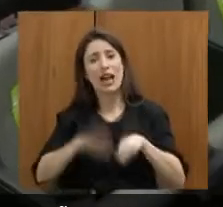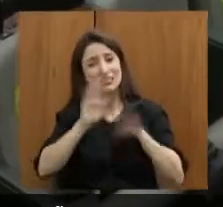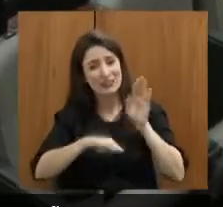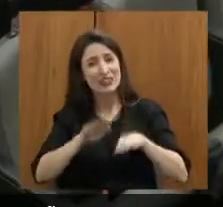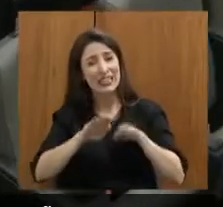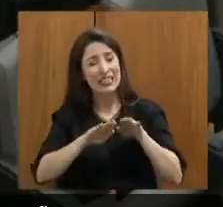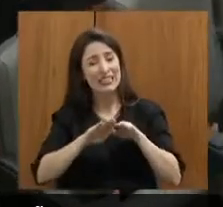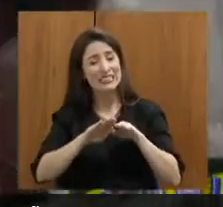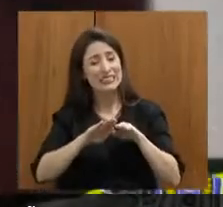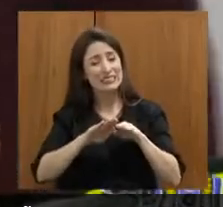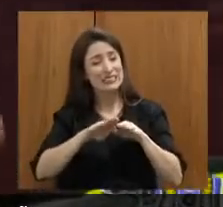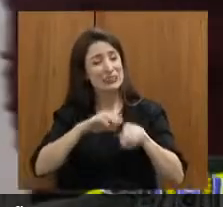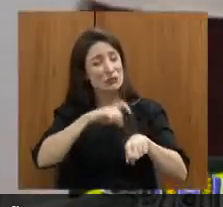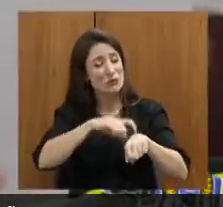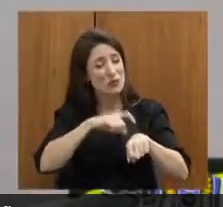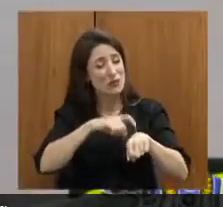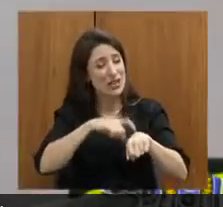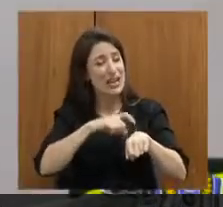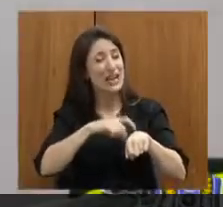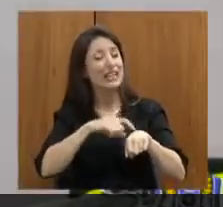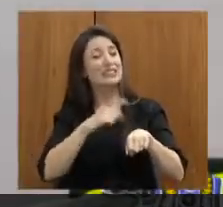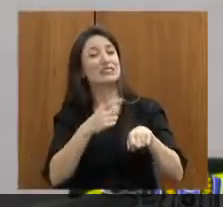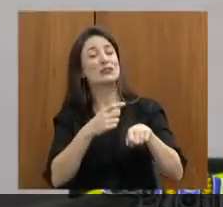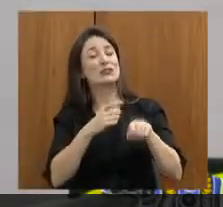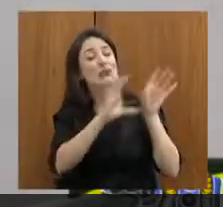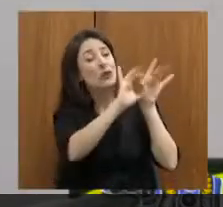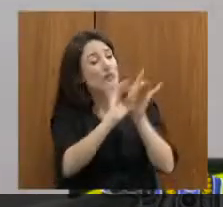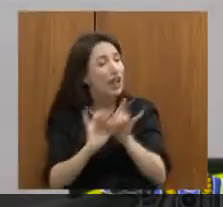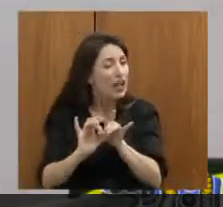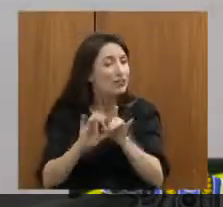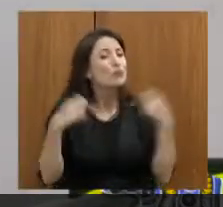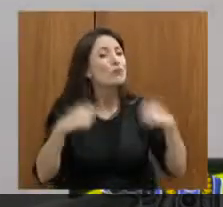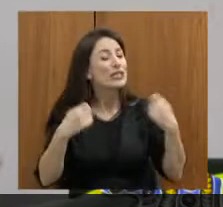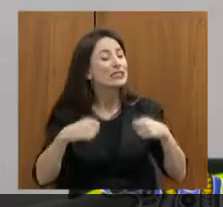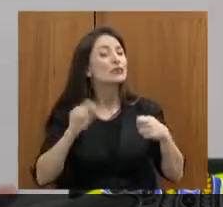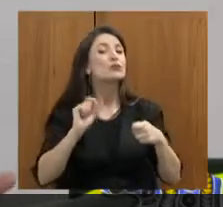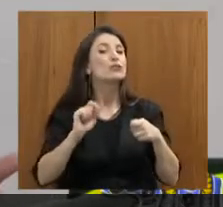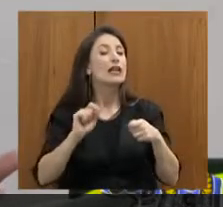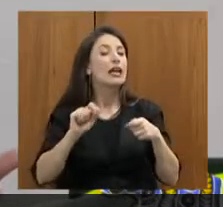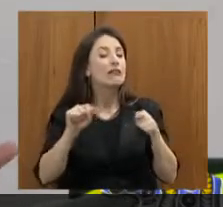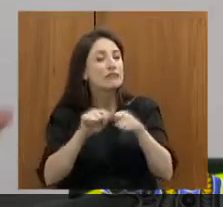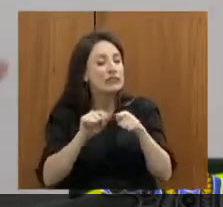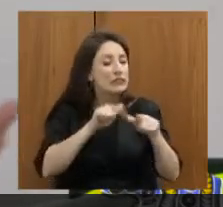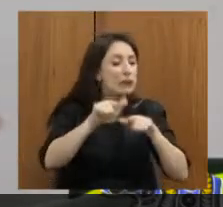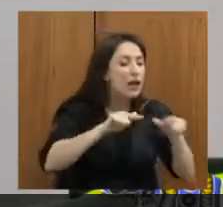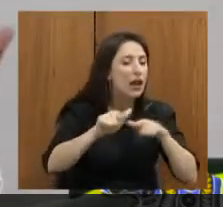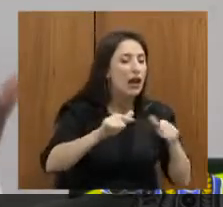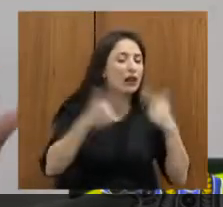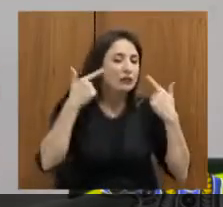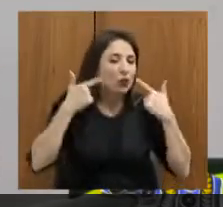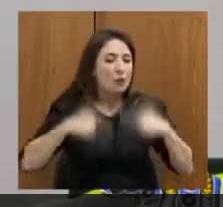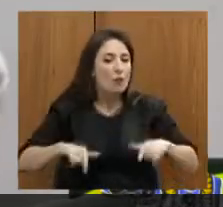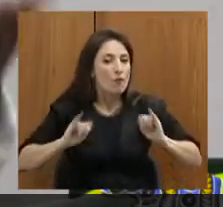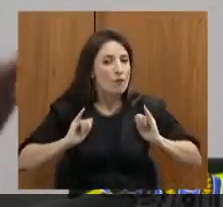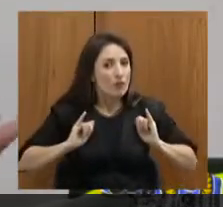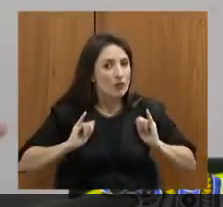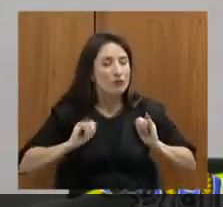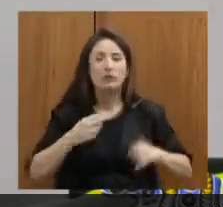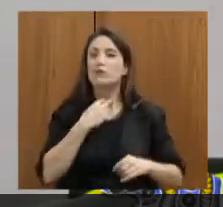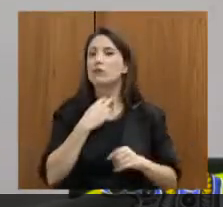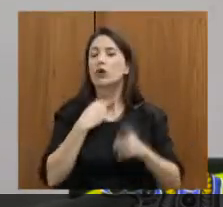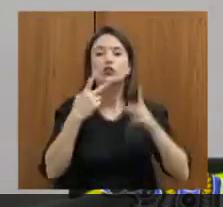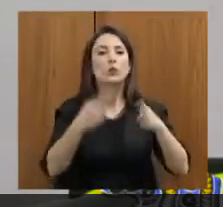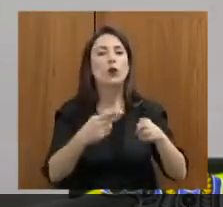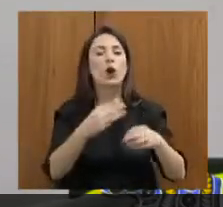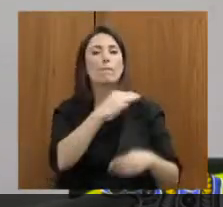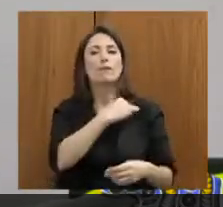precisa agir com impessoalidade então ele não pode ser orientado como a gente vê ministros